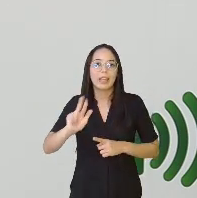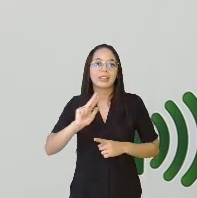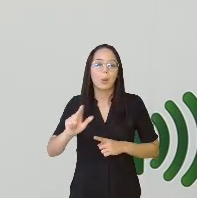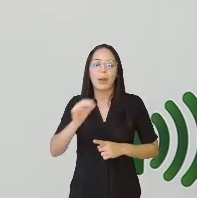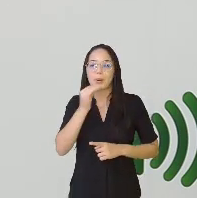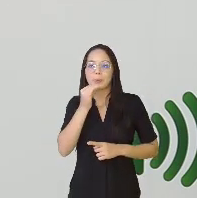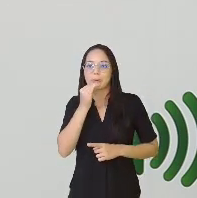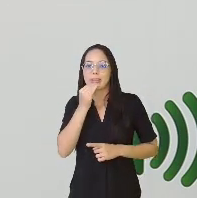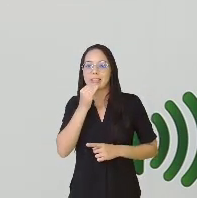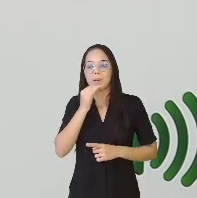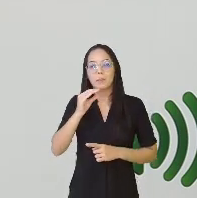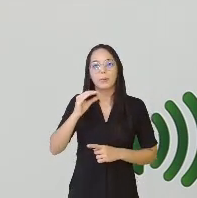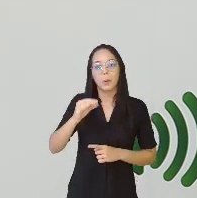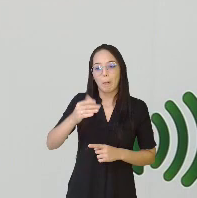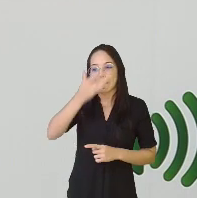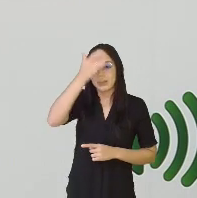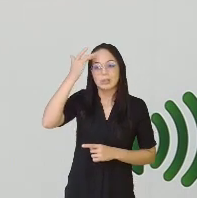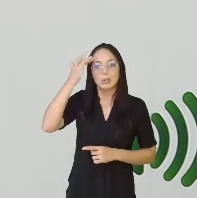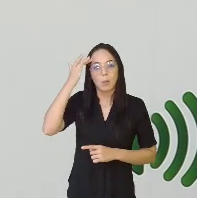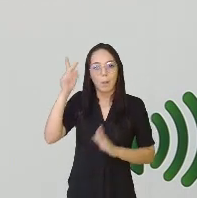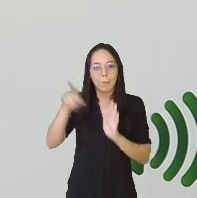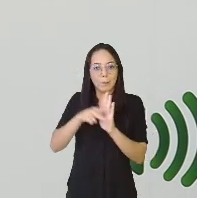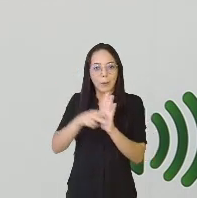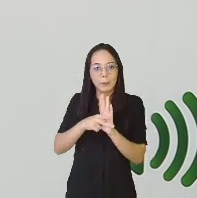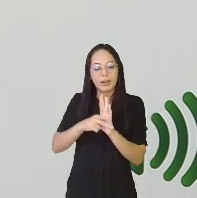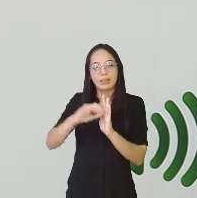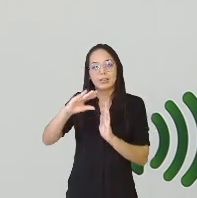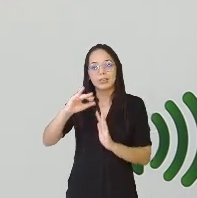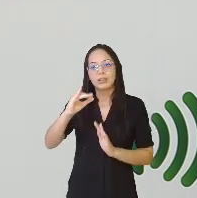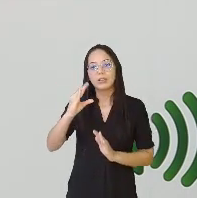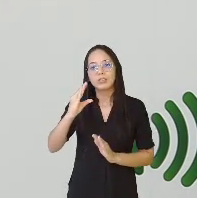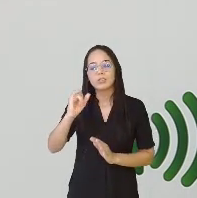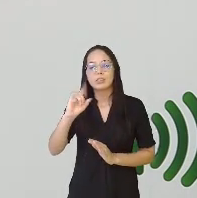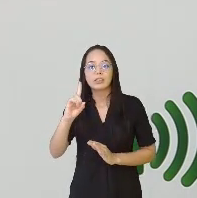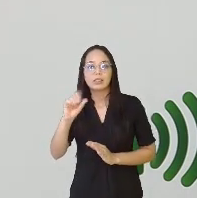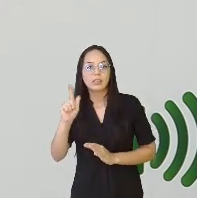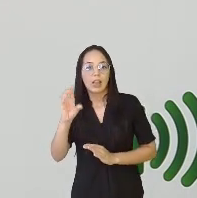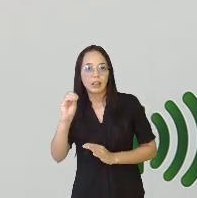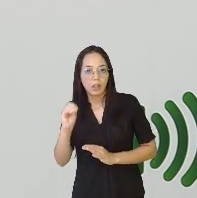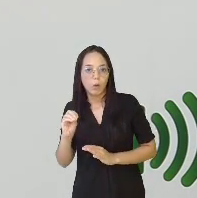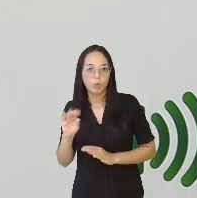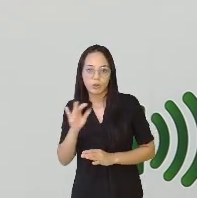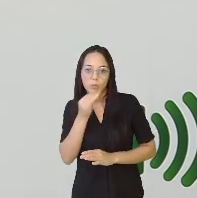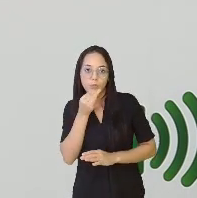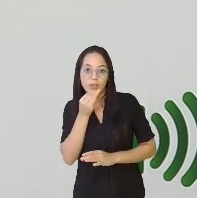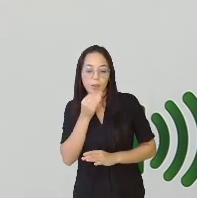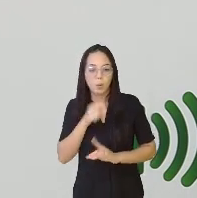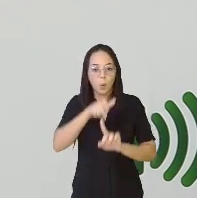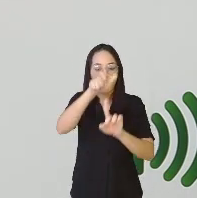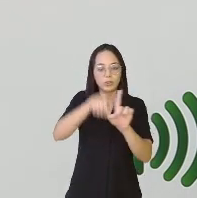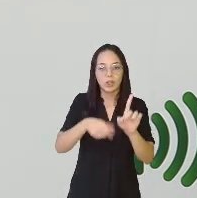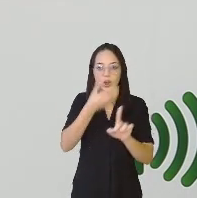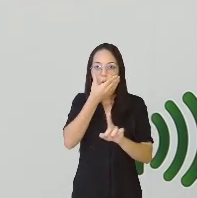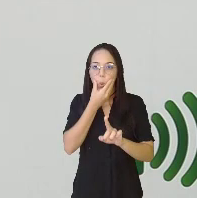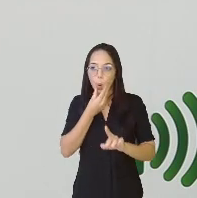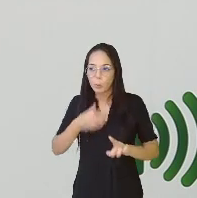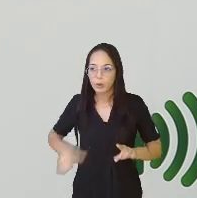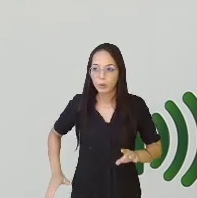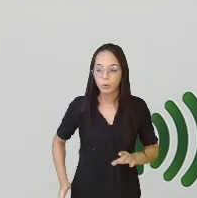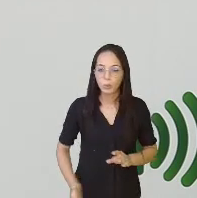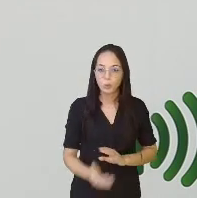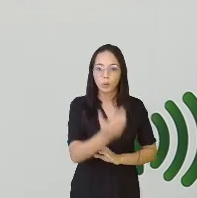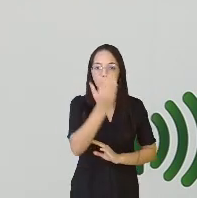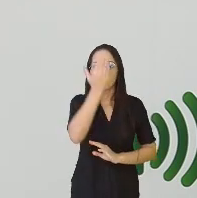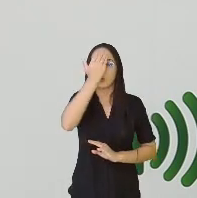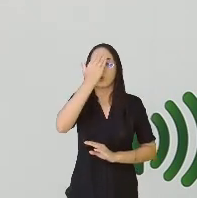Então, mesmo quando a personagem era para ser feita por uma mulher, era um homem que fazia, e através da máscara, ali ele representava